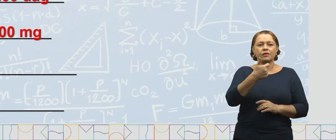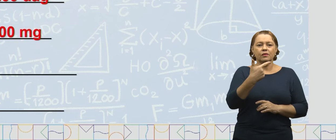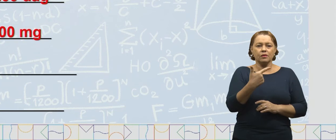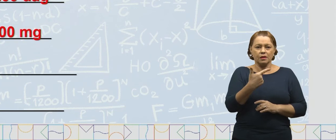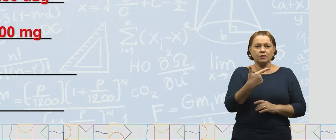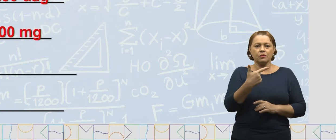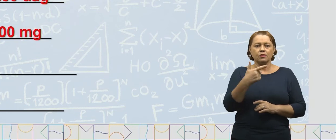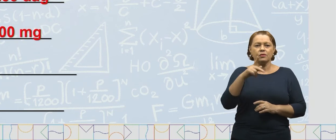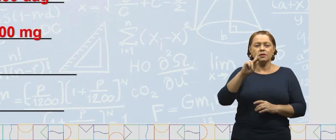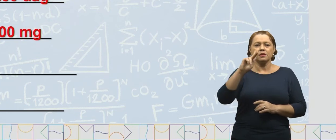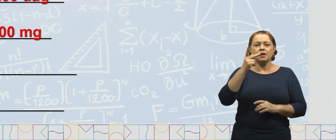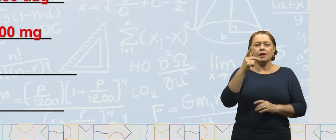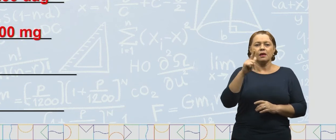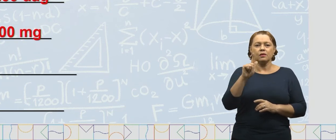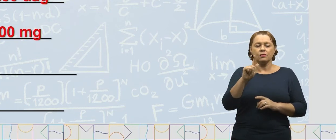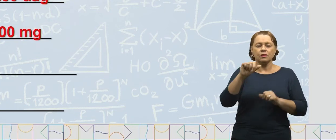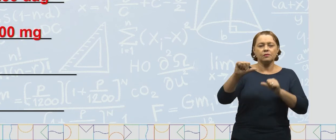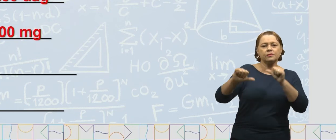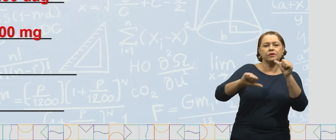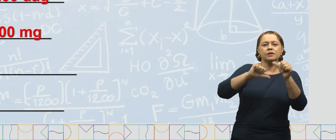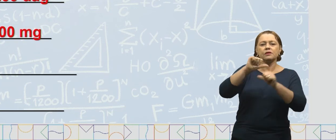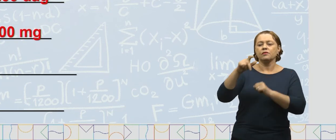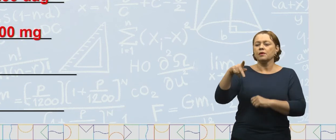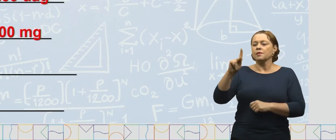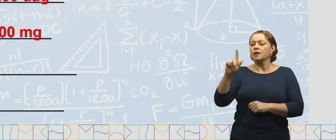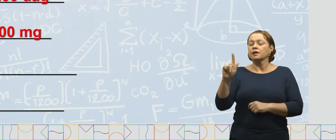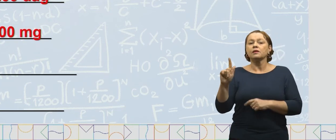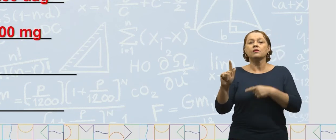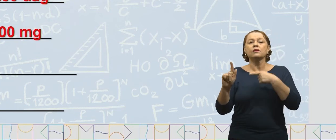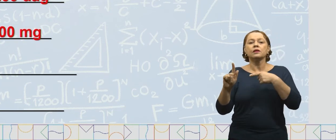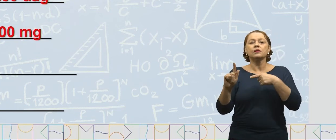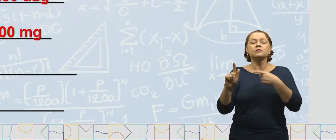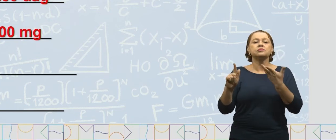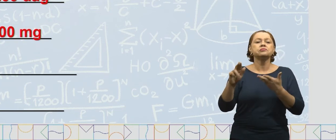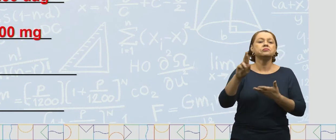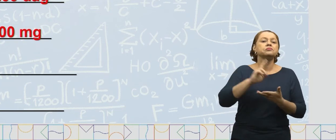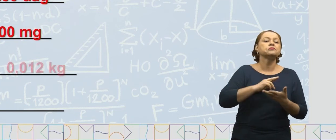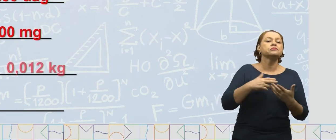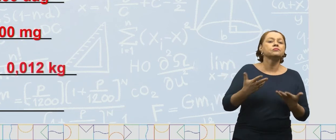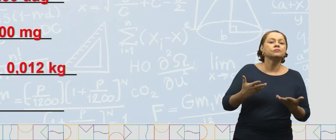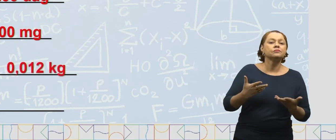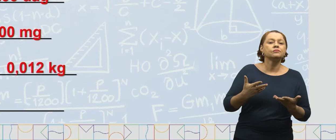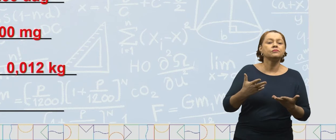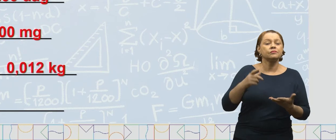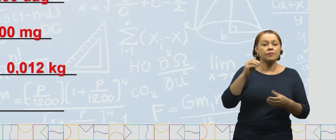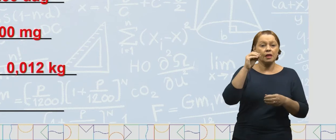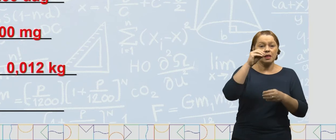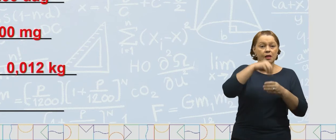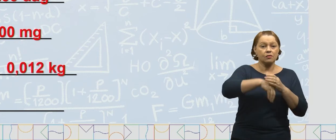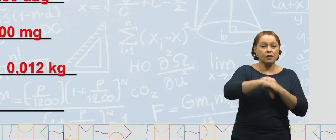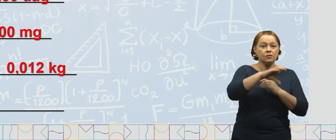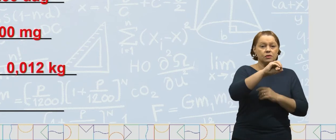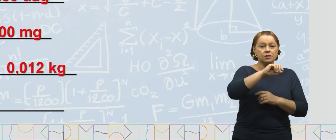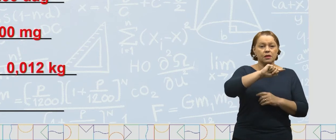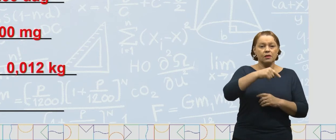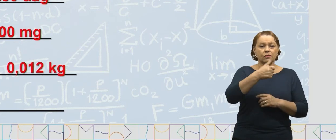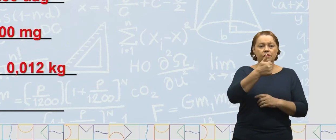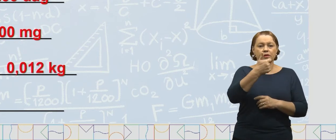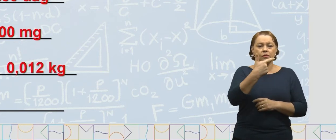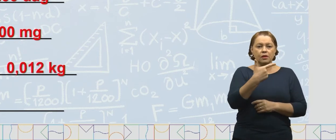0,12 hectogramas para quilogramas. Vamos à resposta? Dentro de